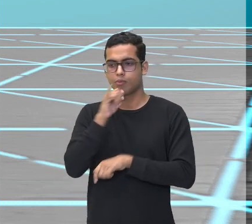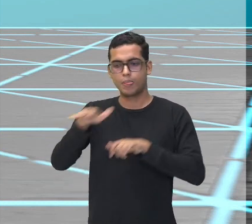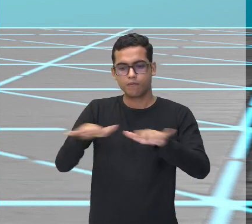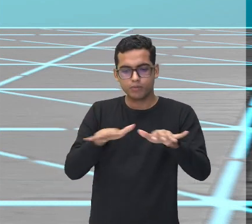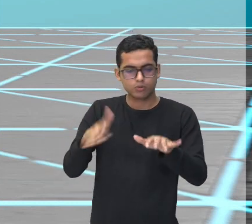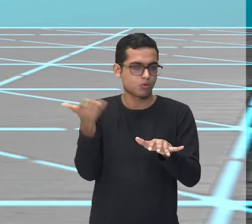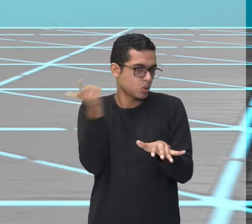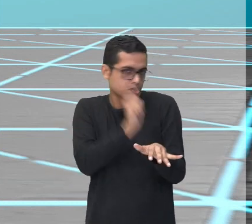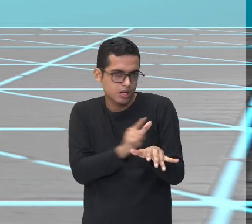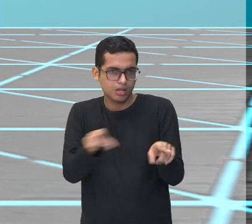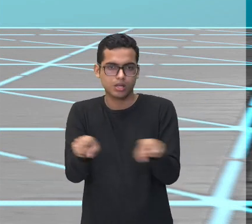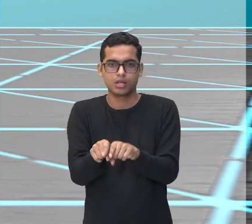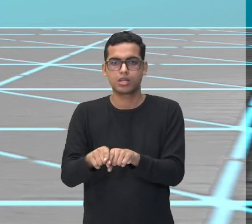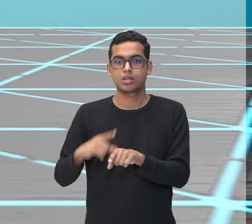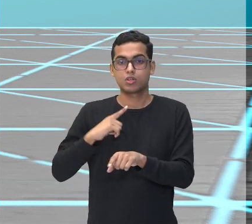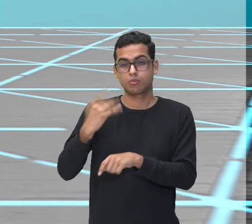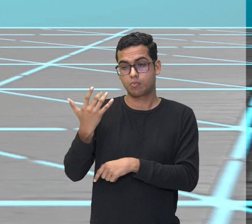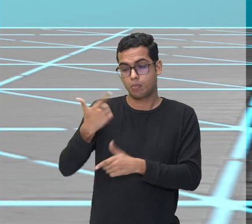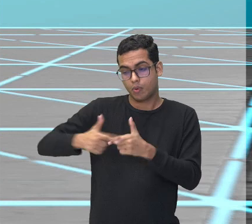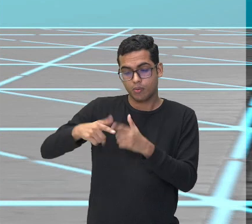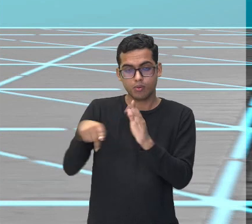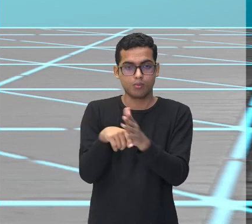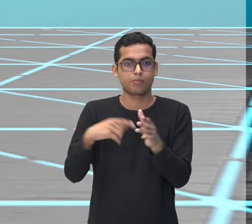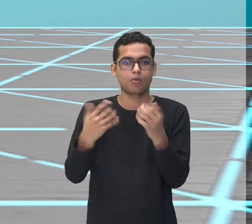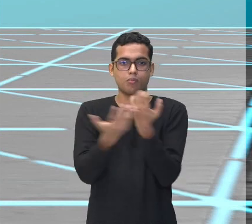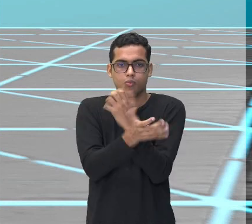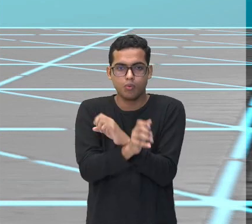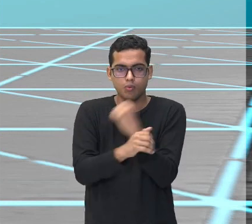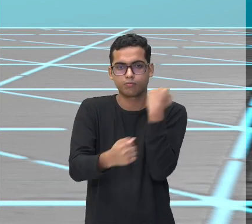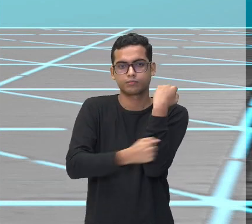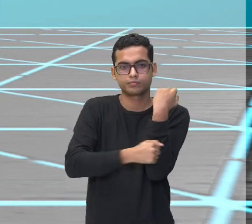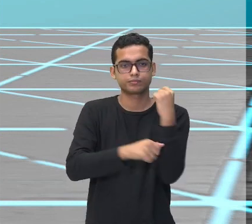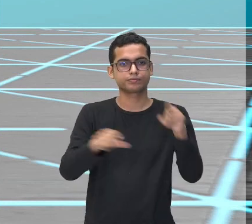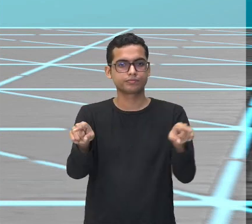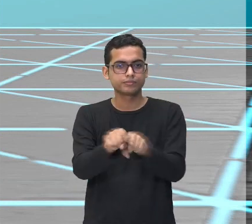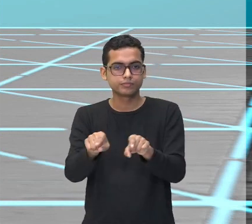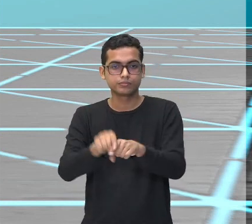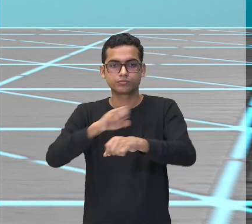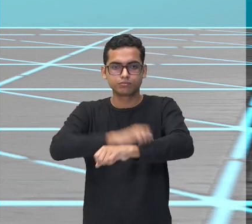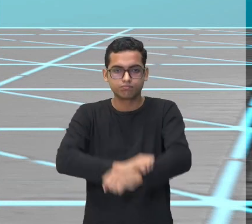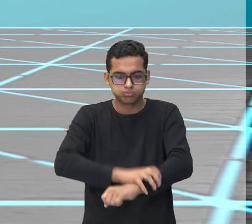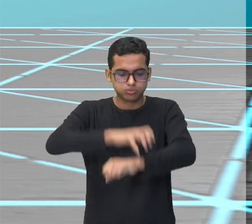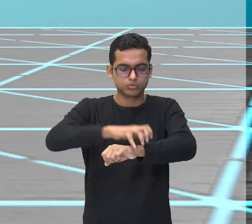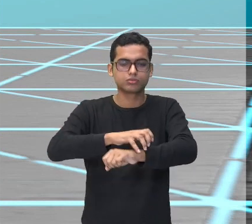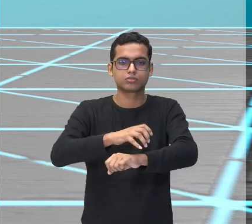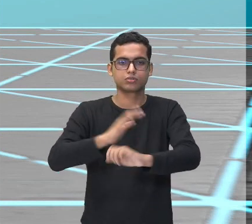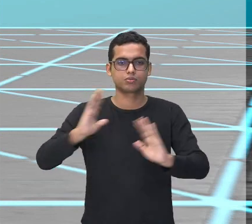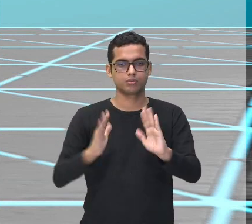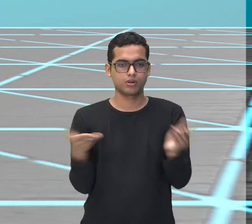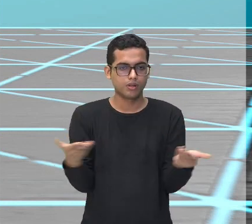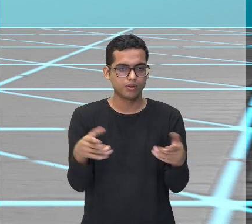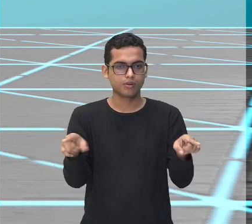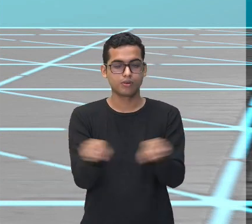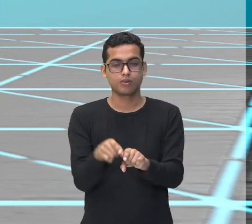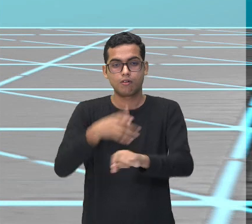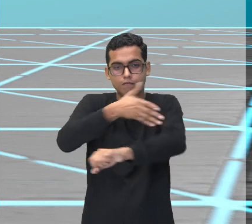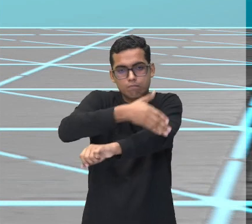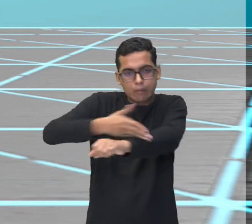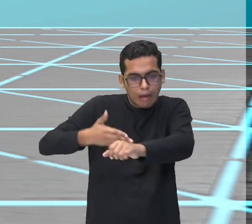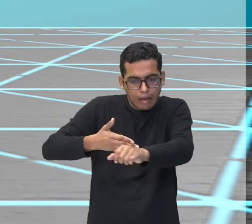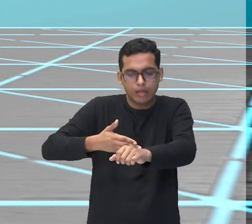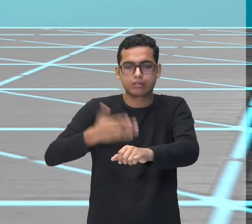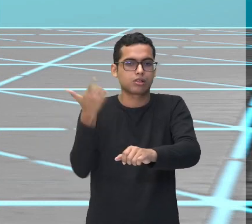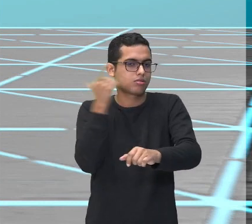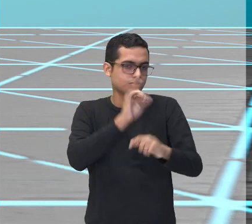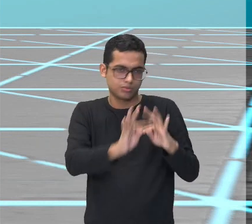de processo inflamatório infeccioso agudo ou recente, fraturas não consolidadas, hematomas ou traumas